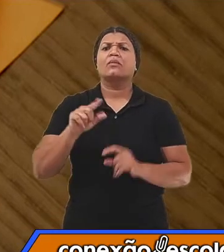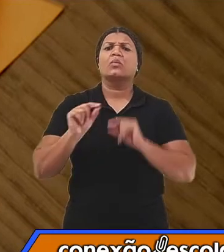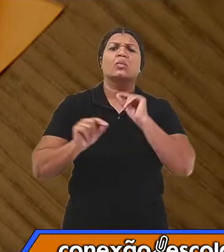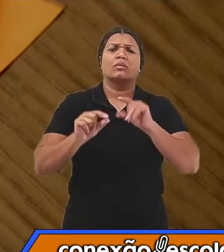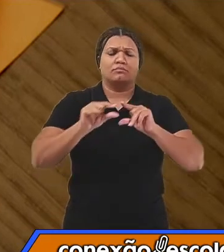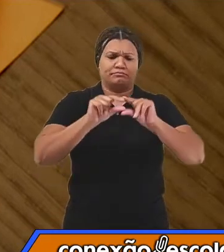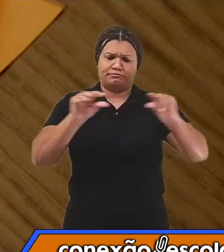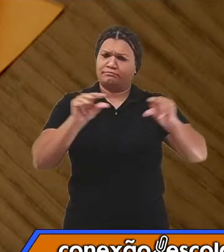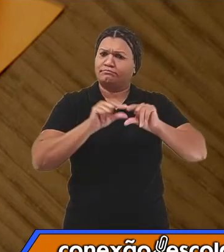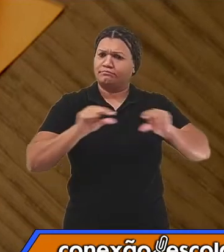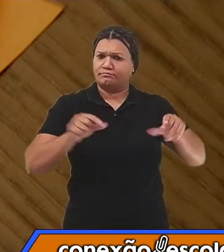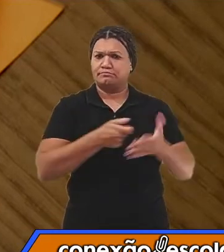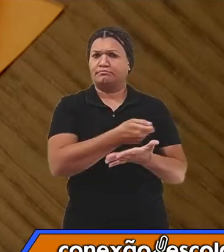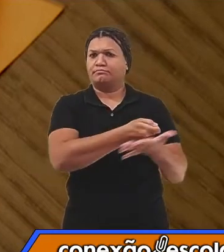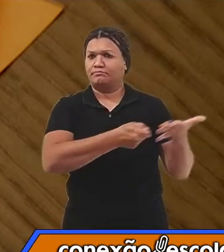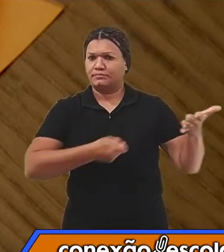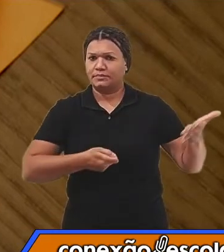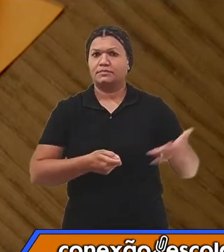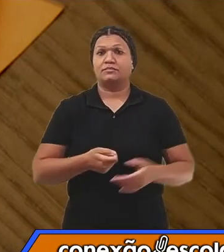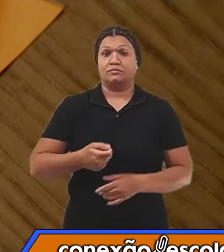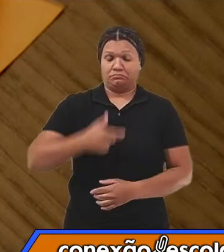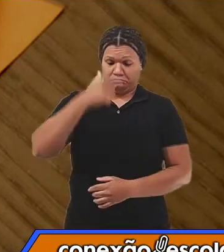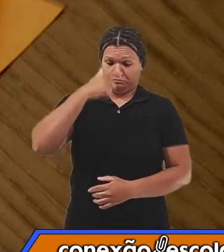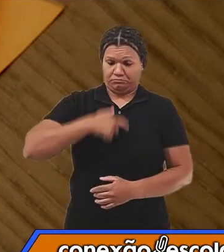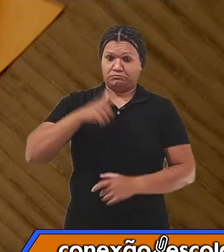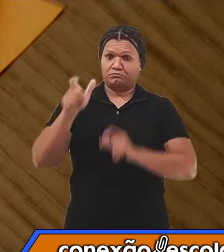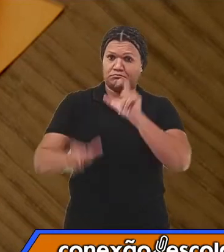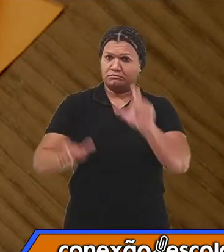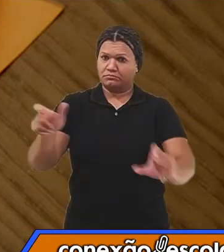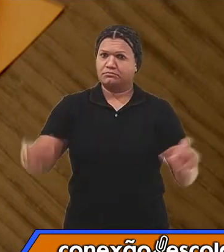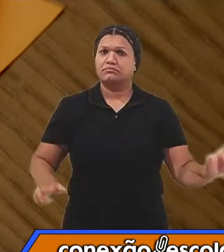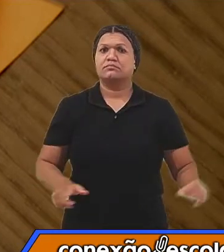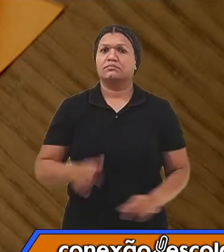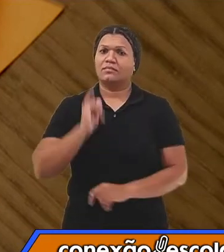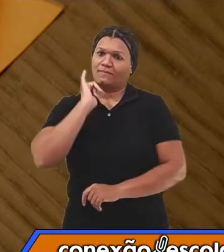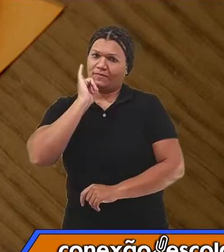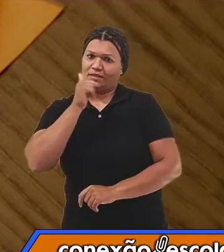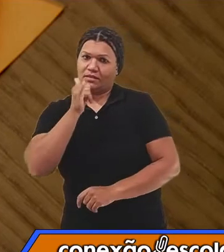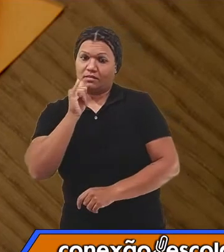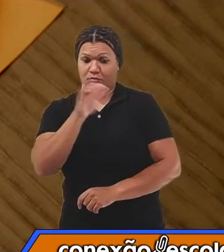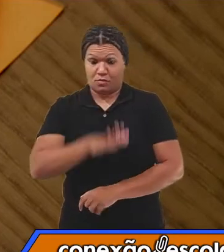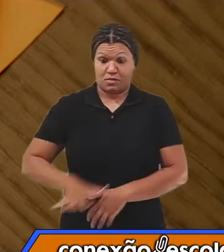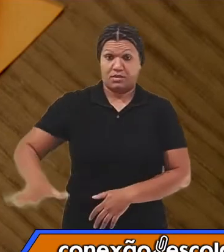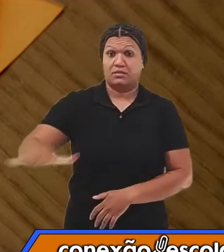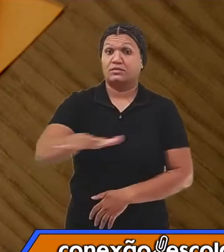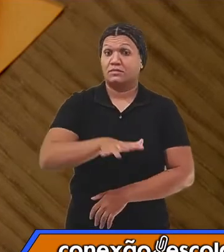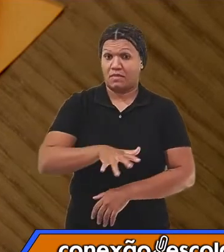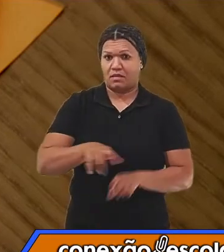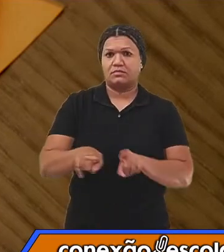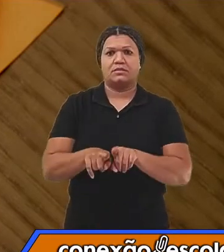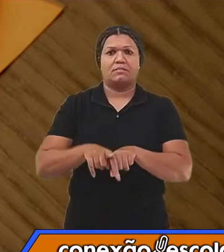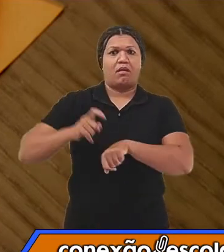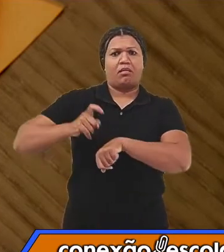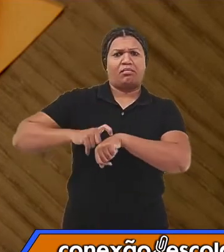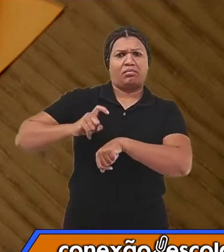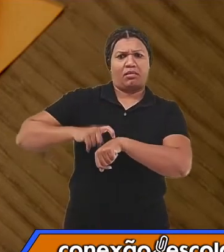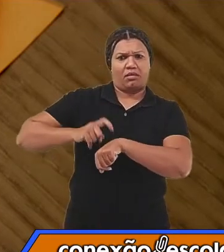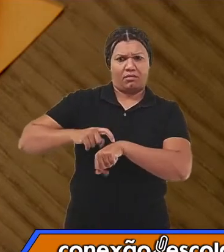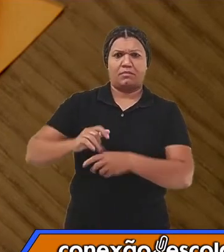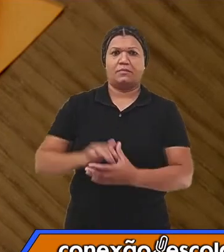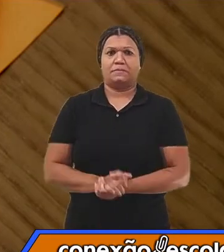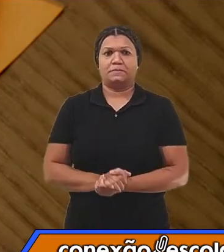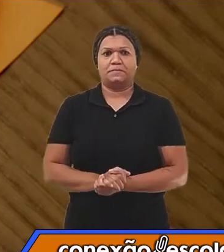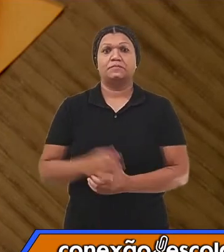enredo, personagem, narrador, espaço e tempo. E